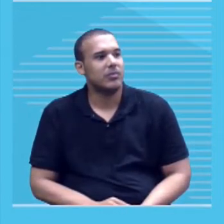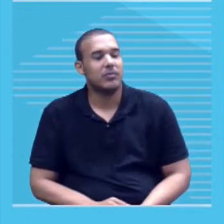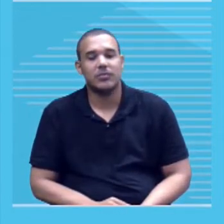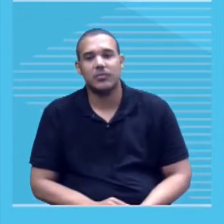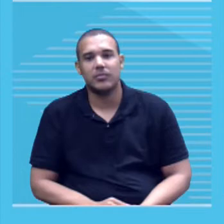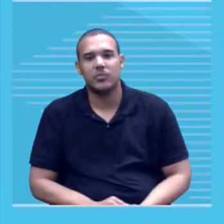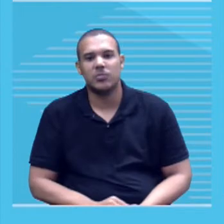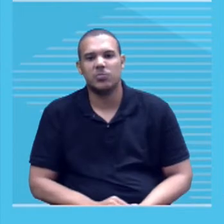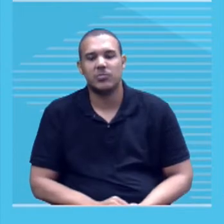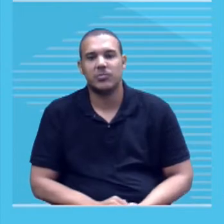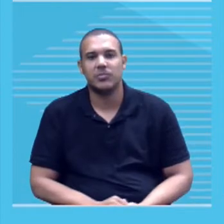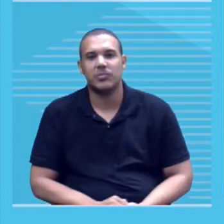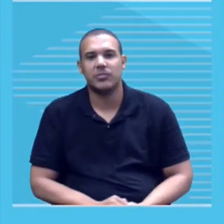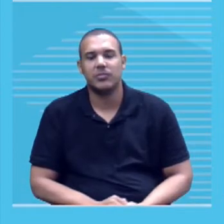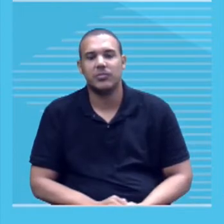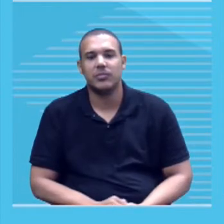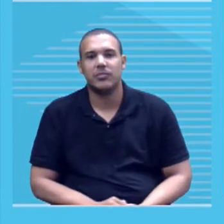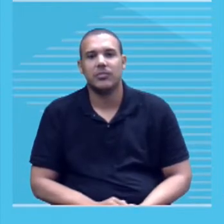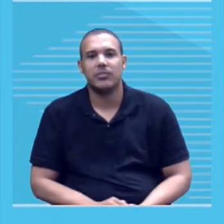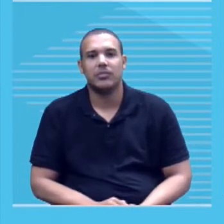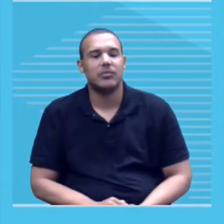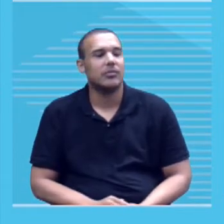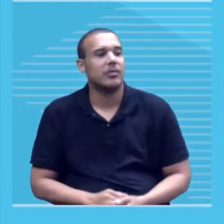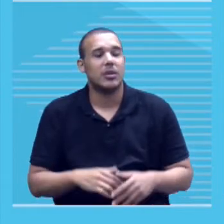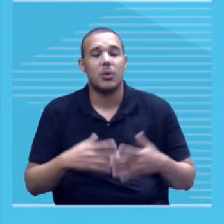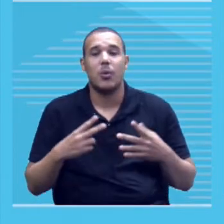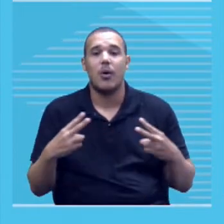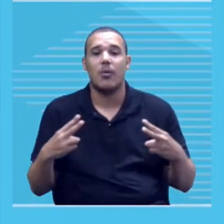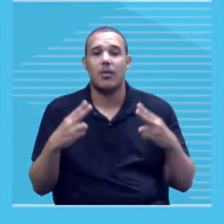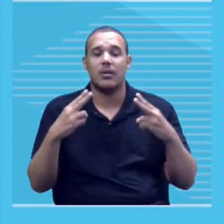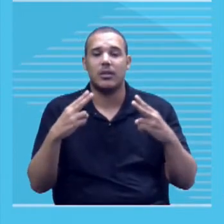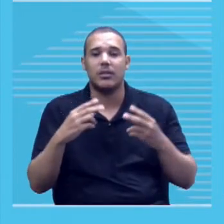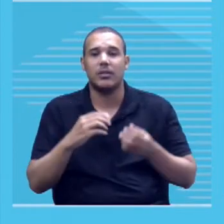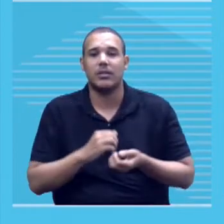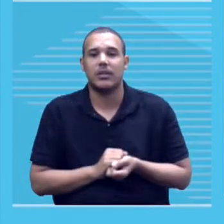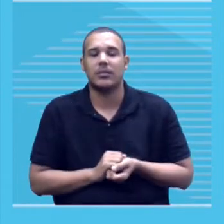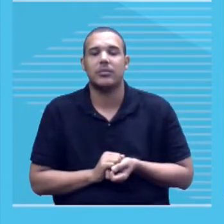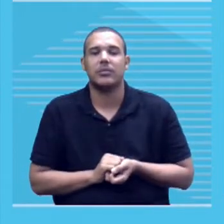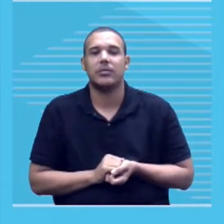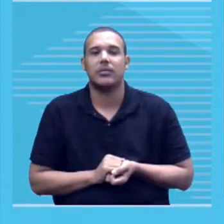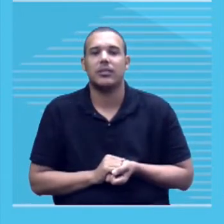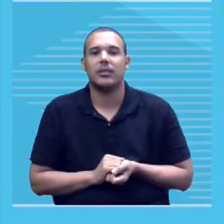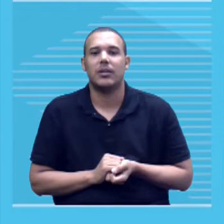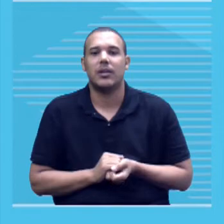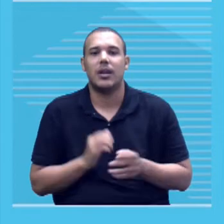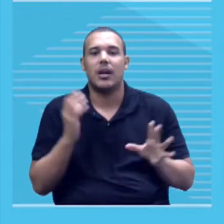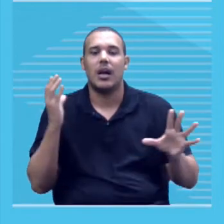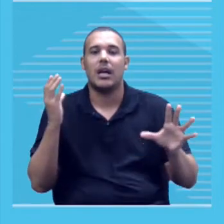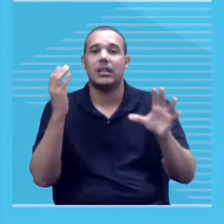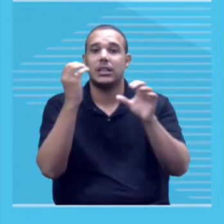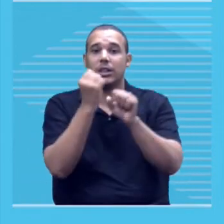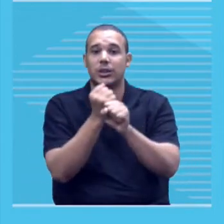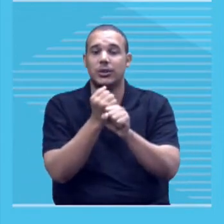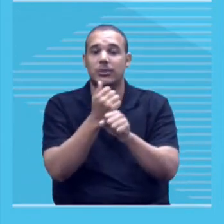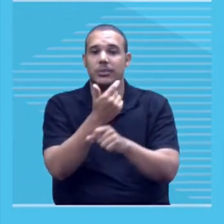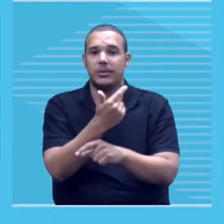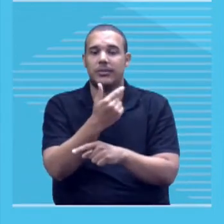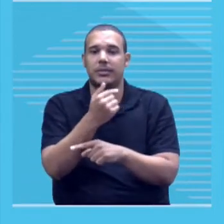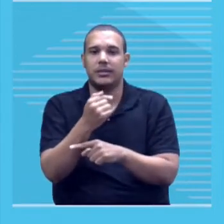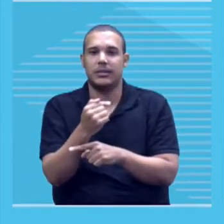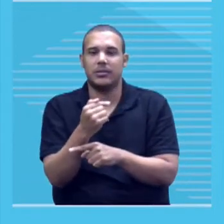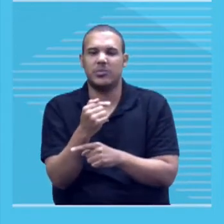Beleza? Então, você teria um valor de quanto aí? 3 vezes 3 vezes 3, 27.